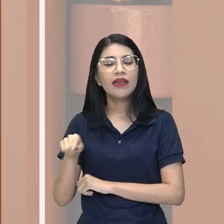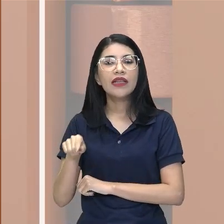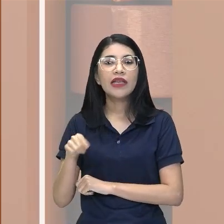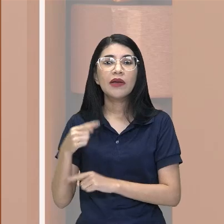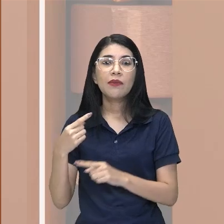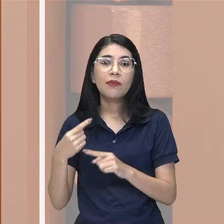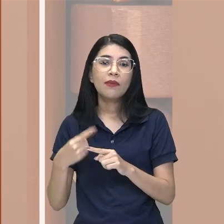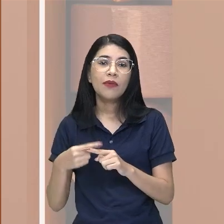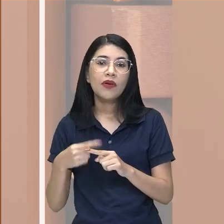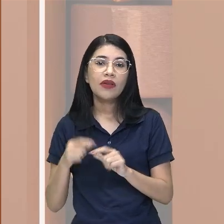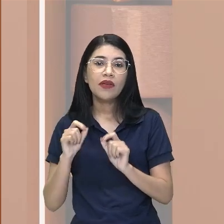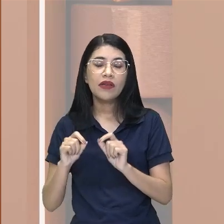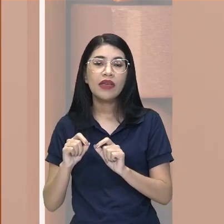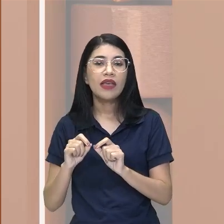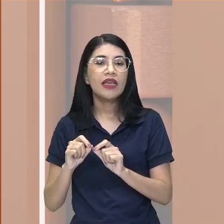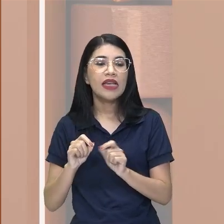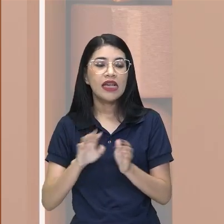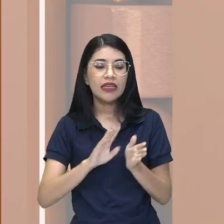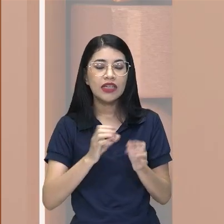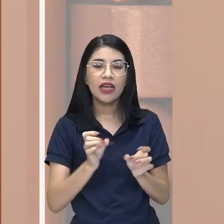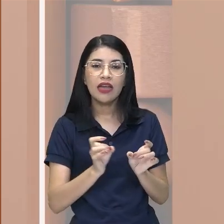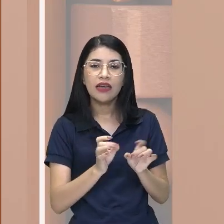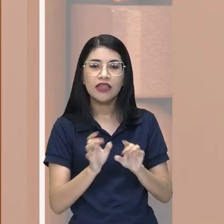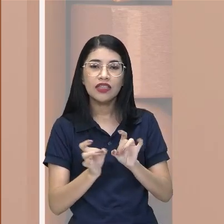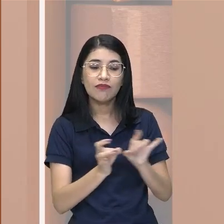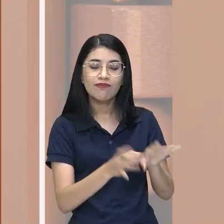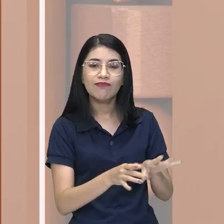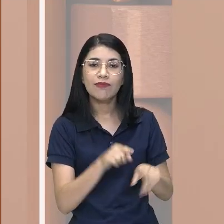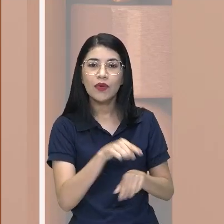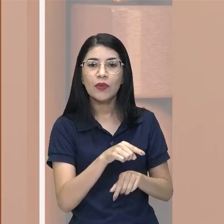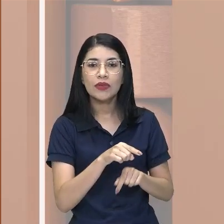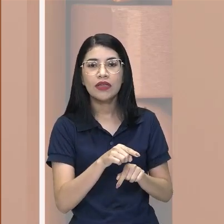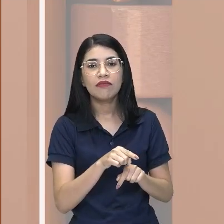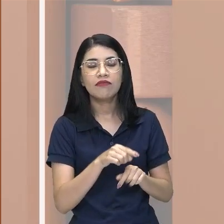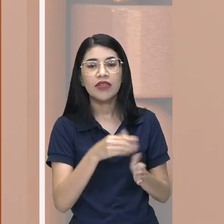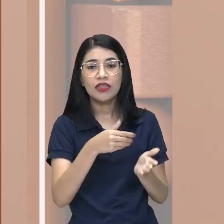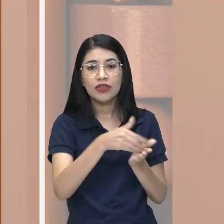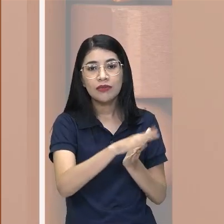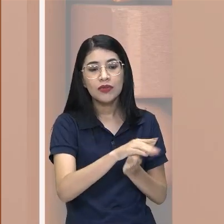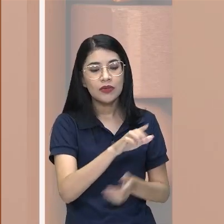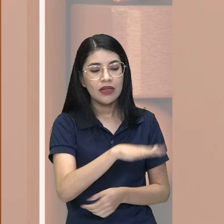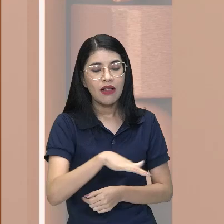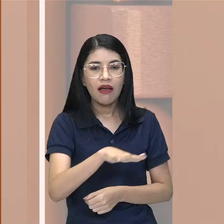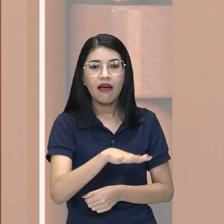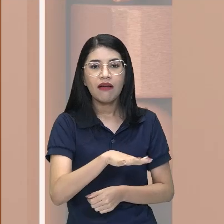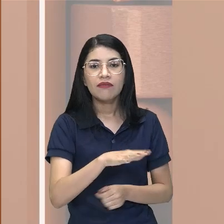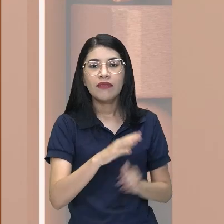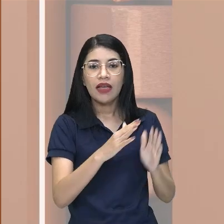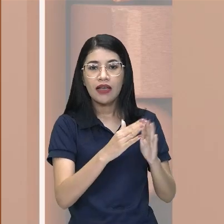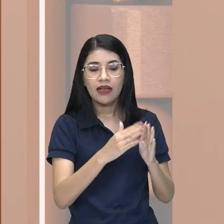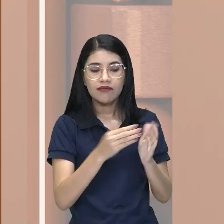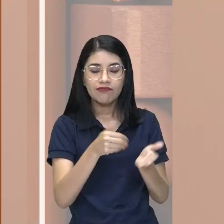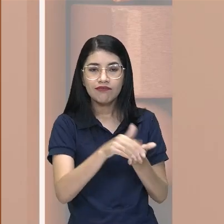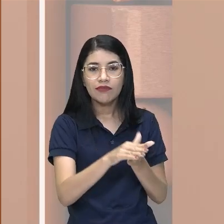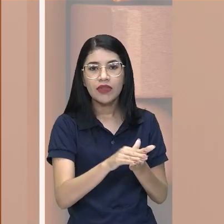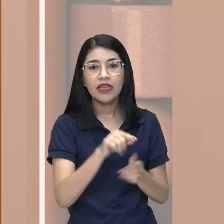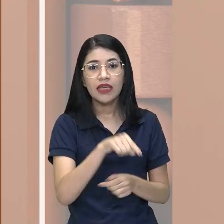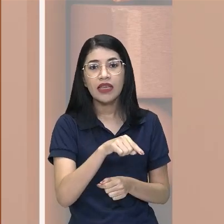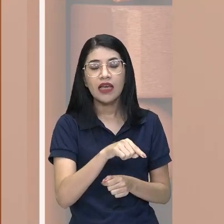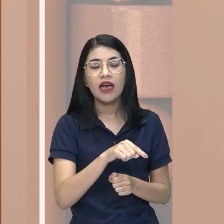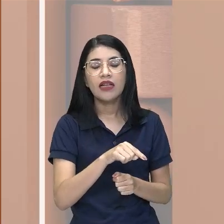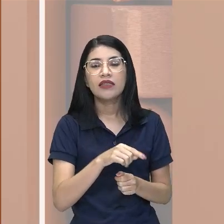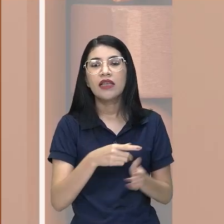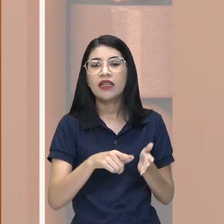então, expropriando a terra do pequeno proprietário rural, transformando aquela pessoa de